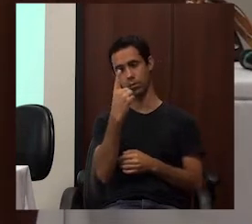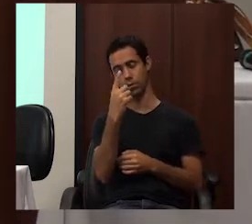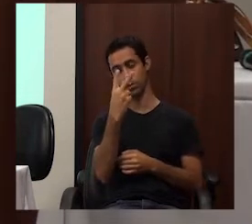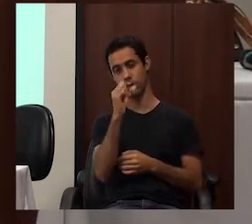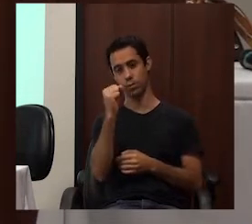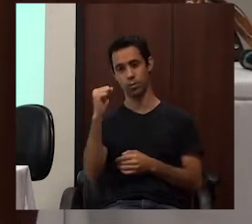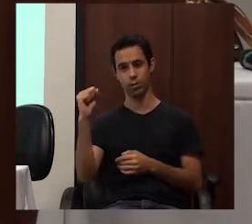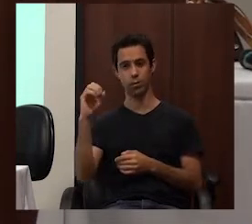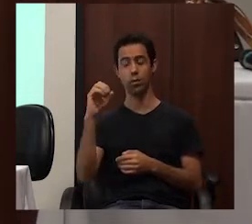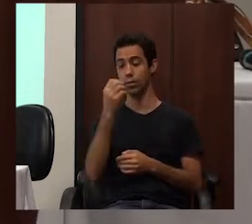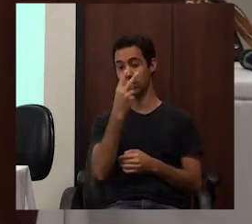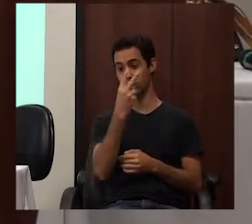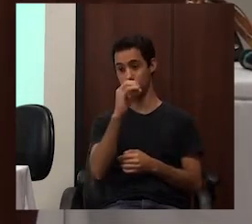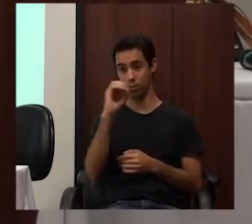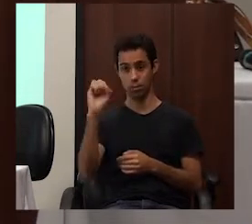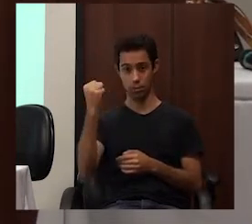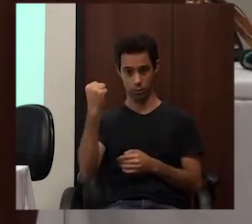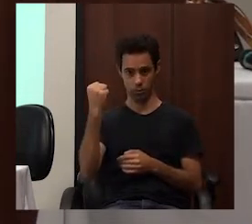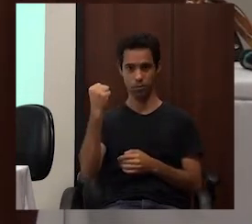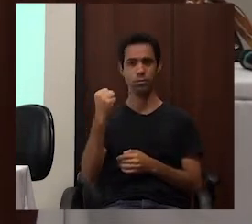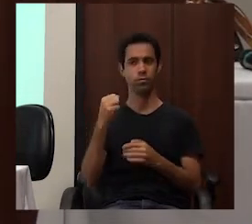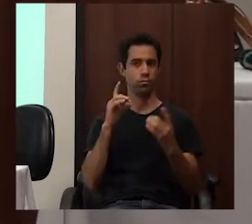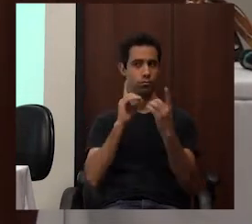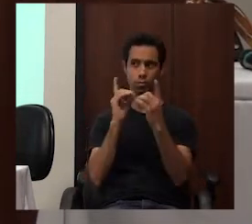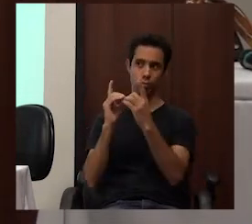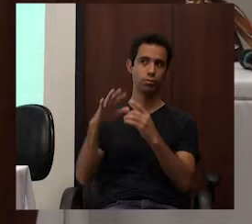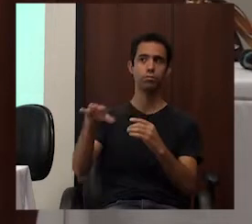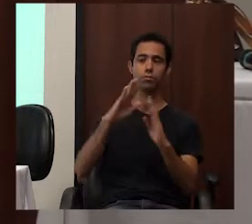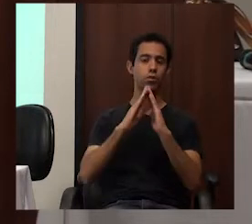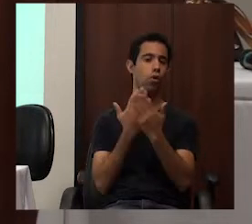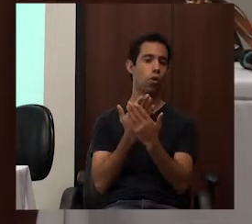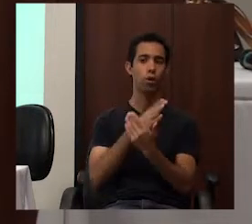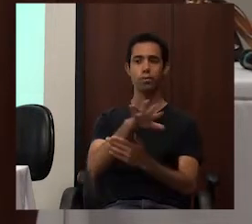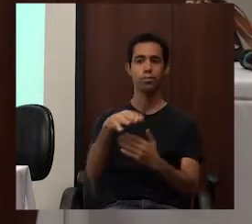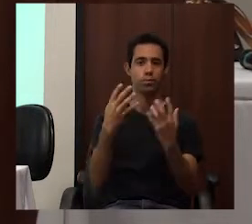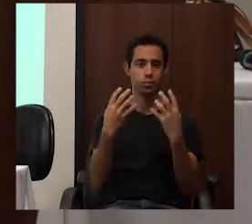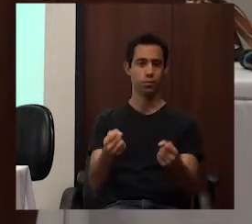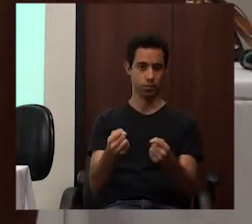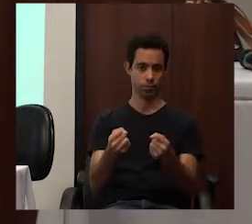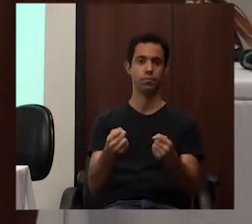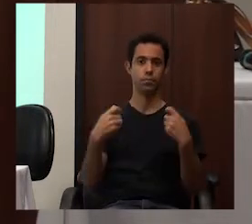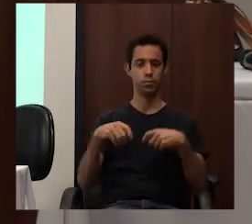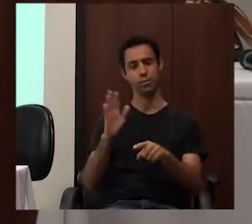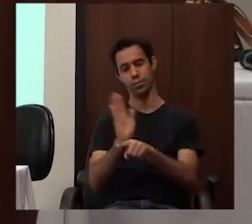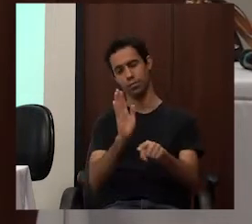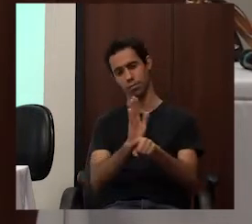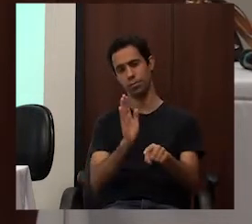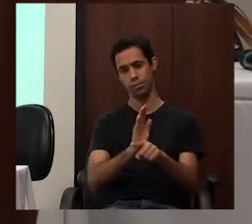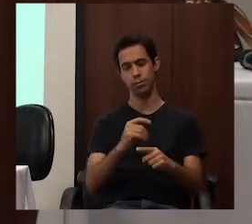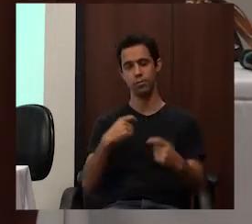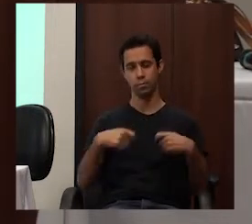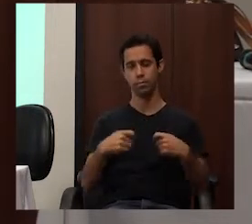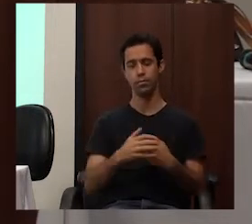com deficiência de ser atendida em todas as escolas, trouxe o direito à educação com todos os apoios necessários,